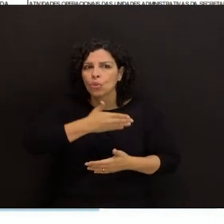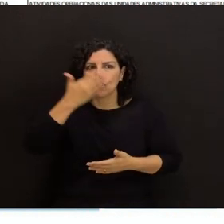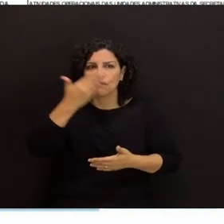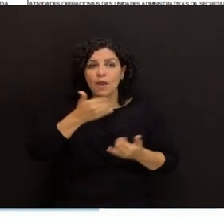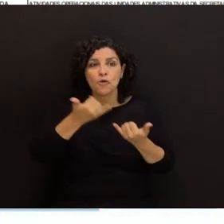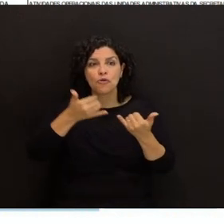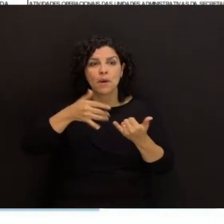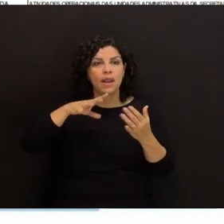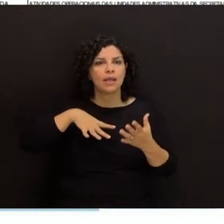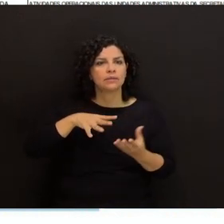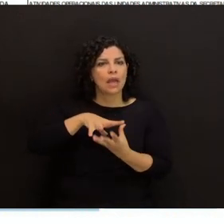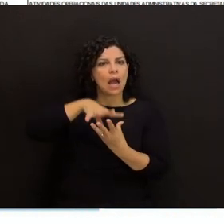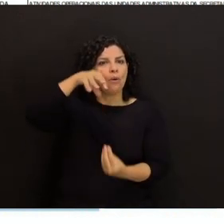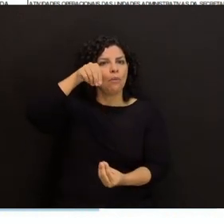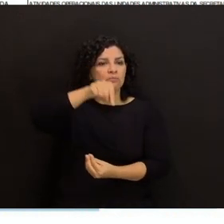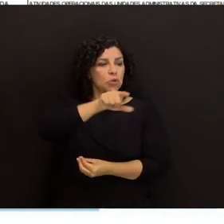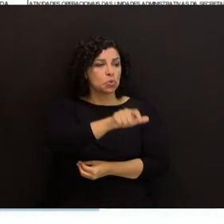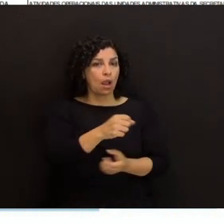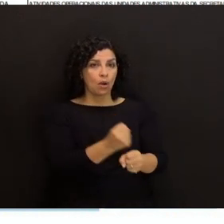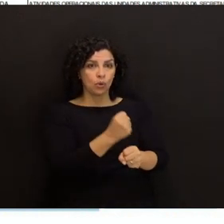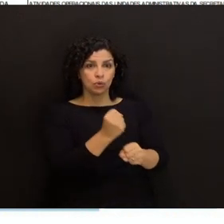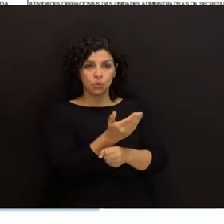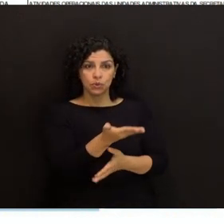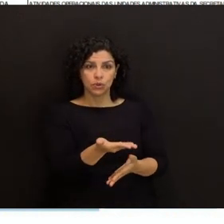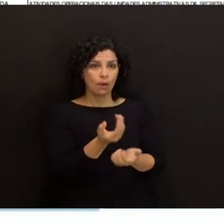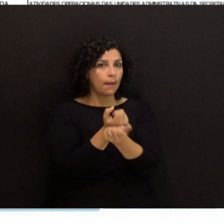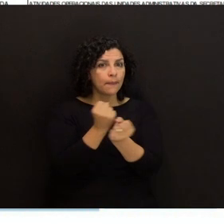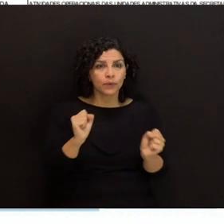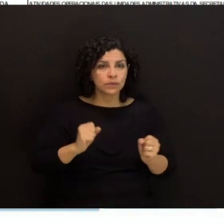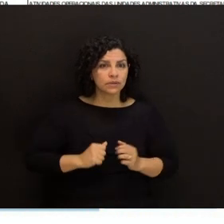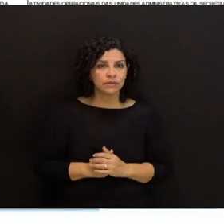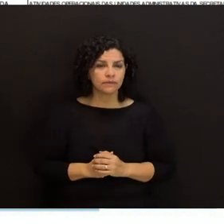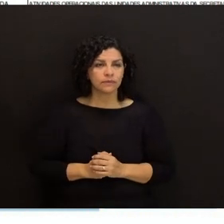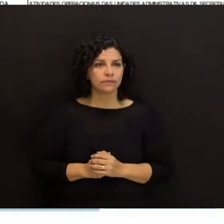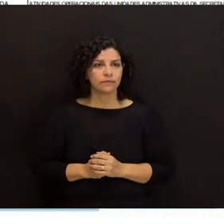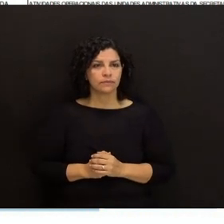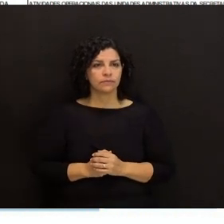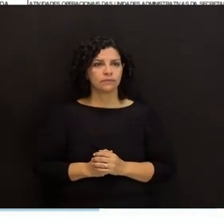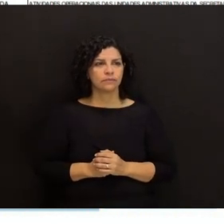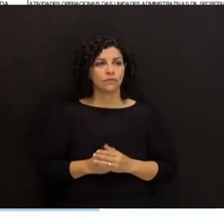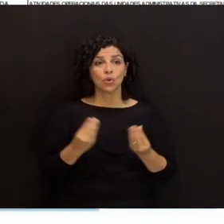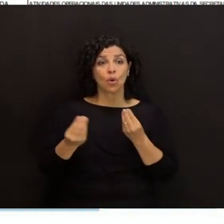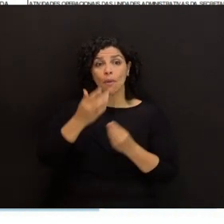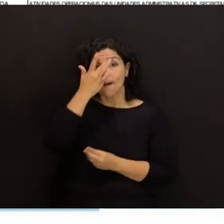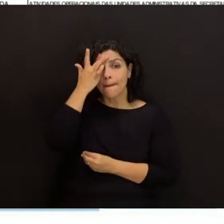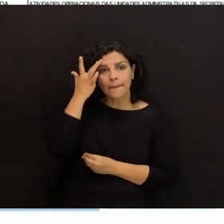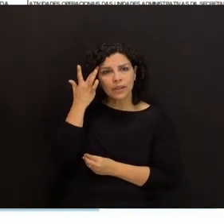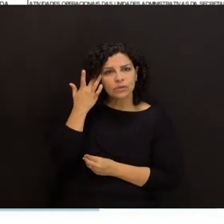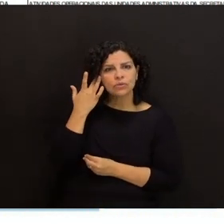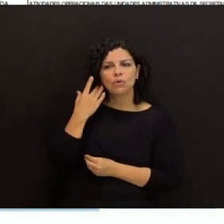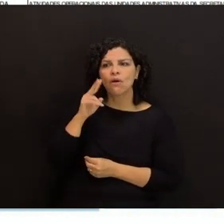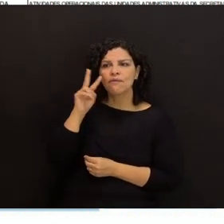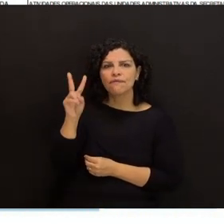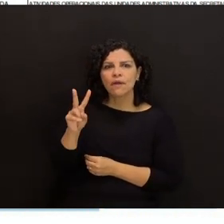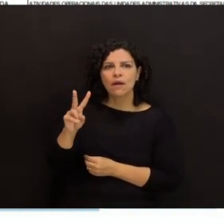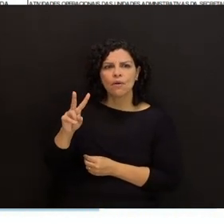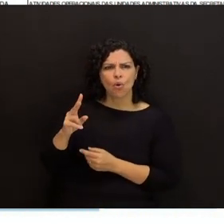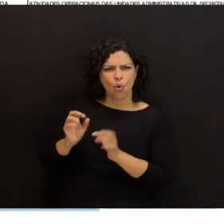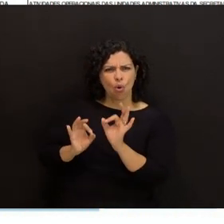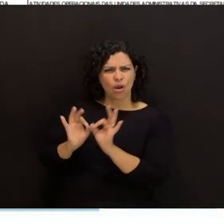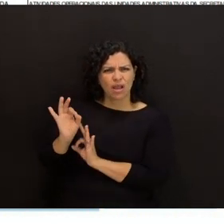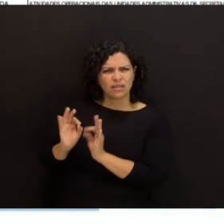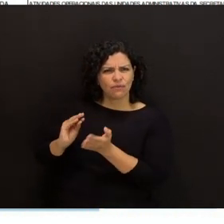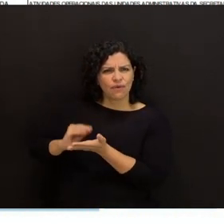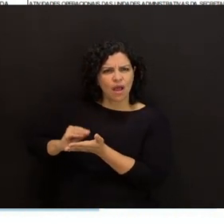tá vendo é impossível o pessoal ter uma desorganização dessa